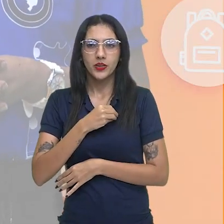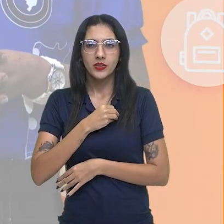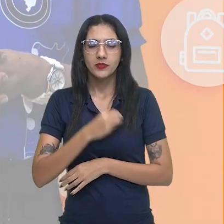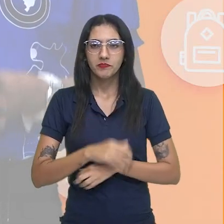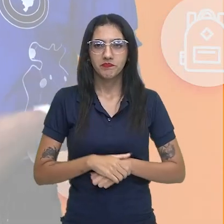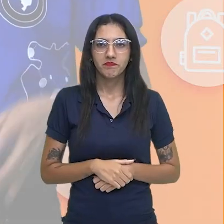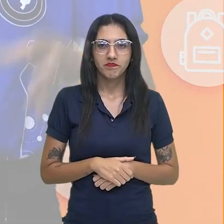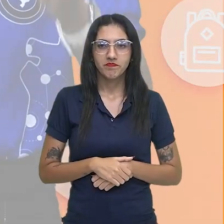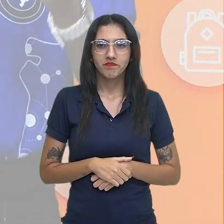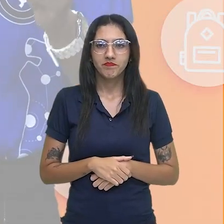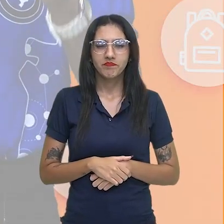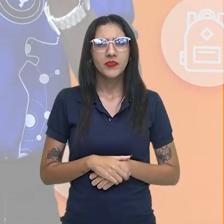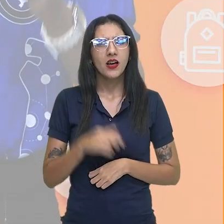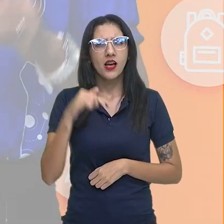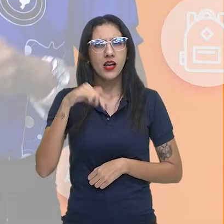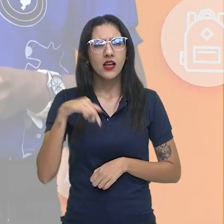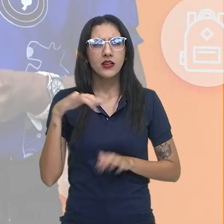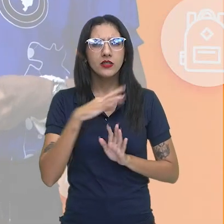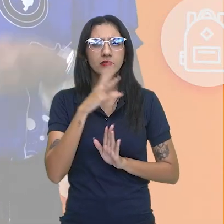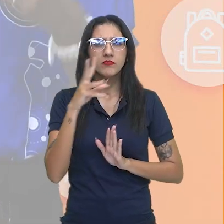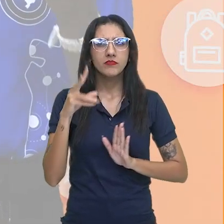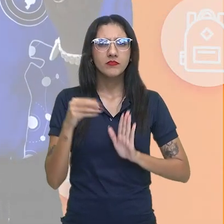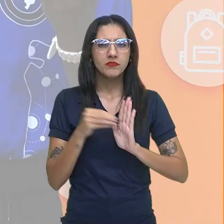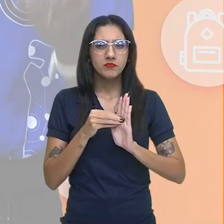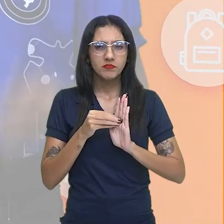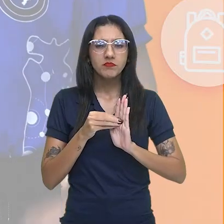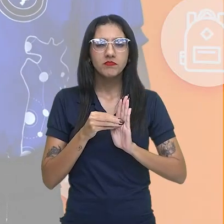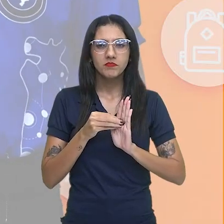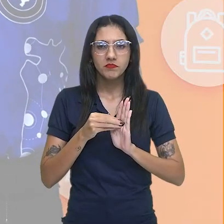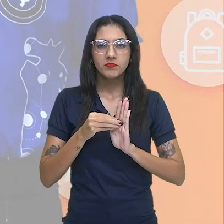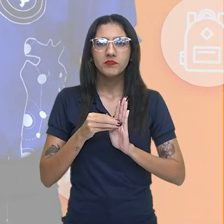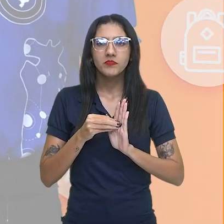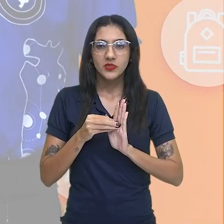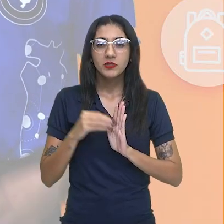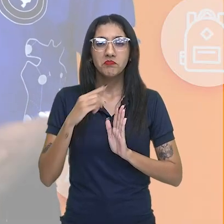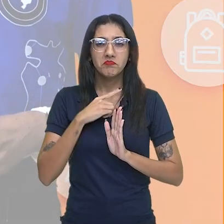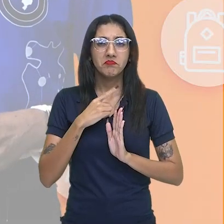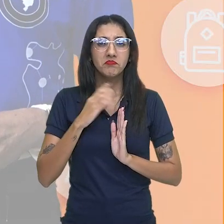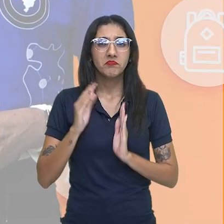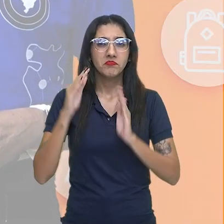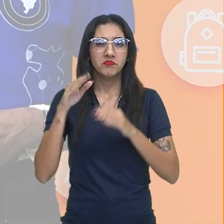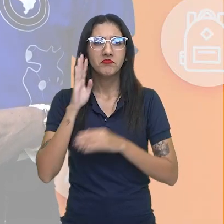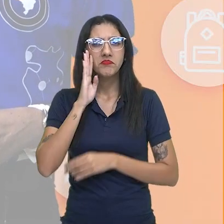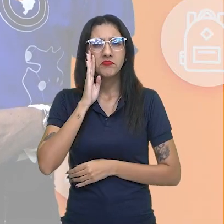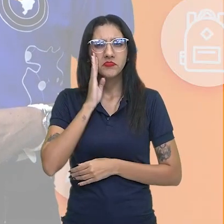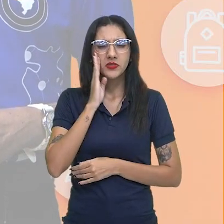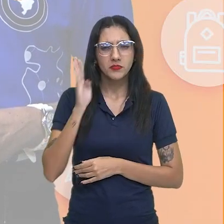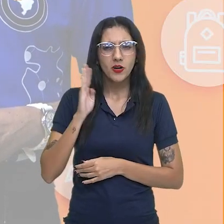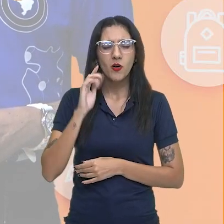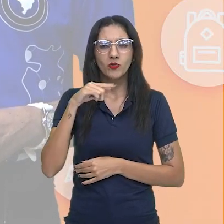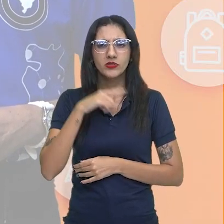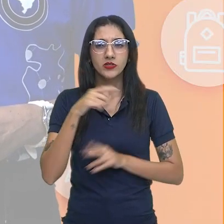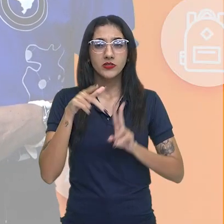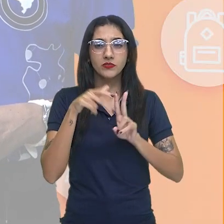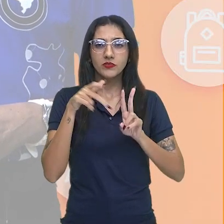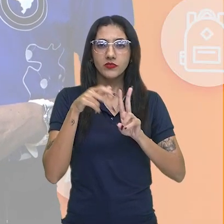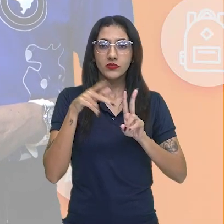nossa Amazônia, especificamente, além da tucandeira, existem